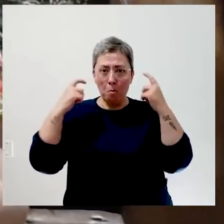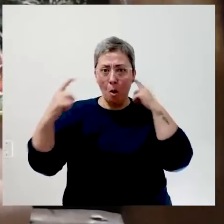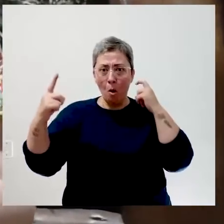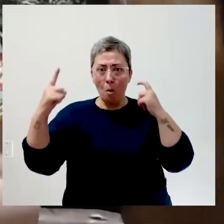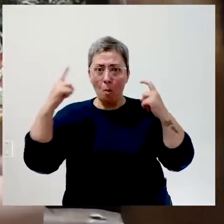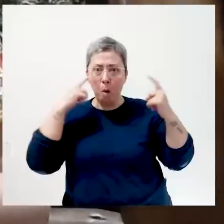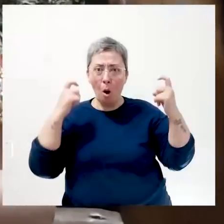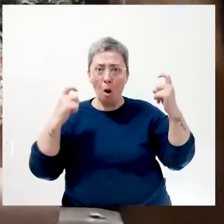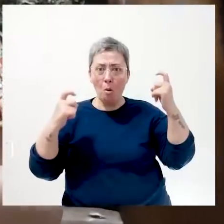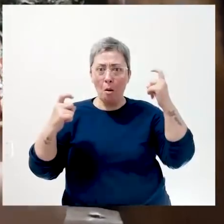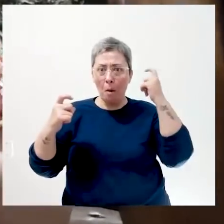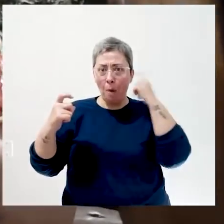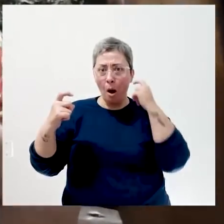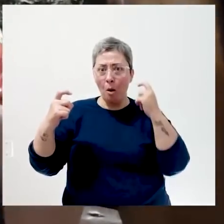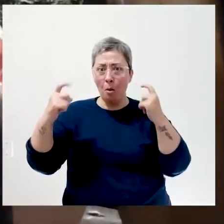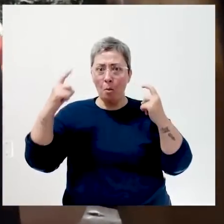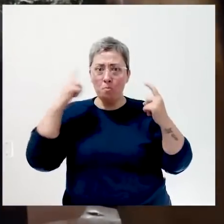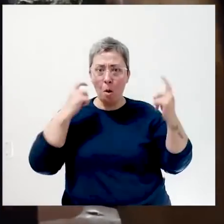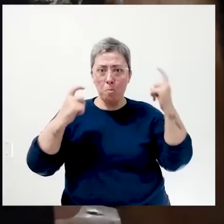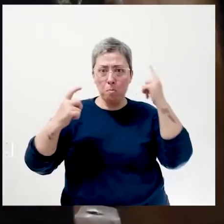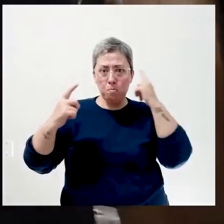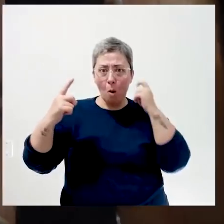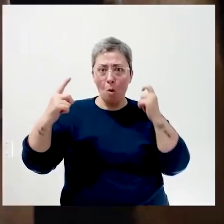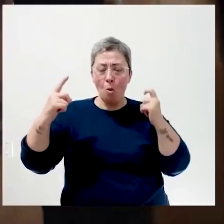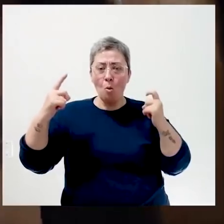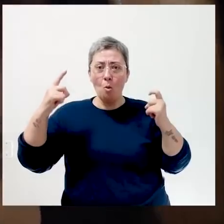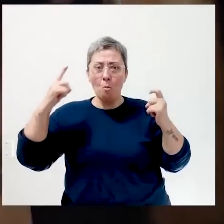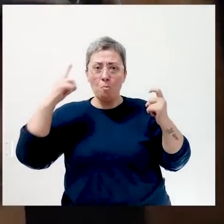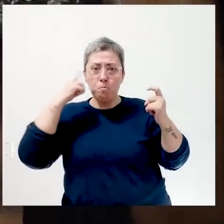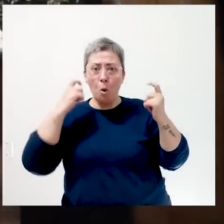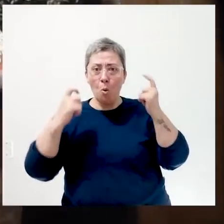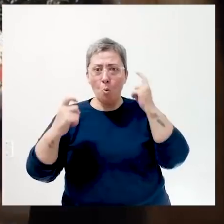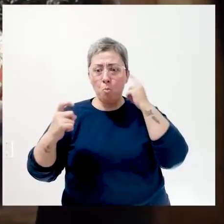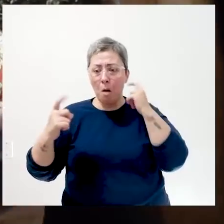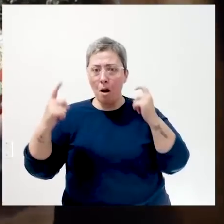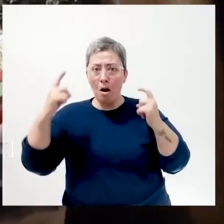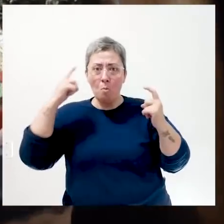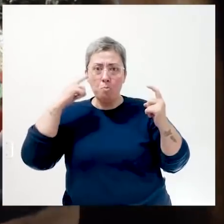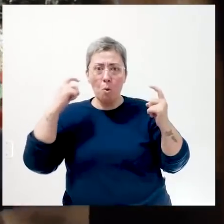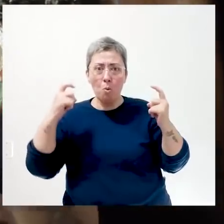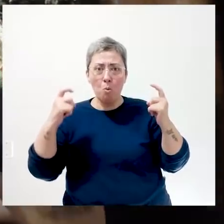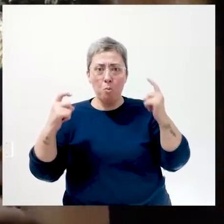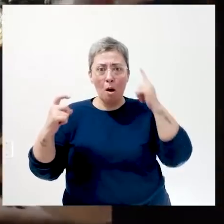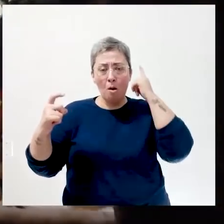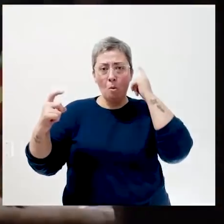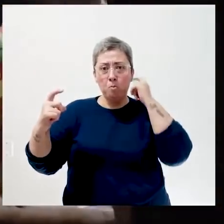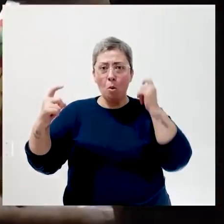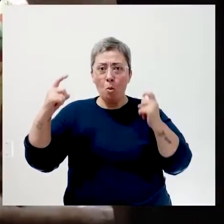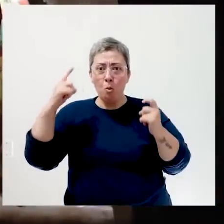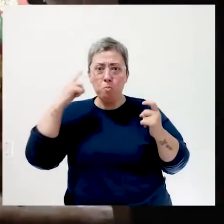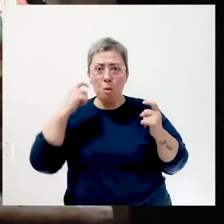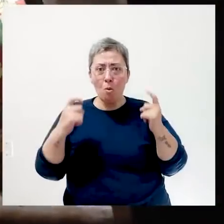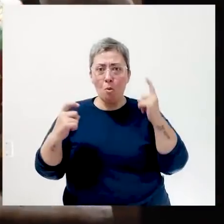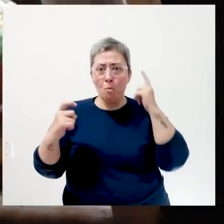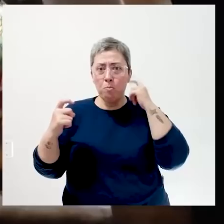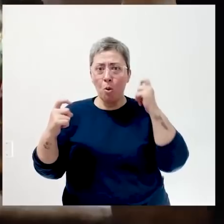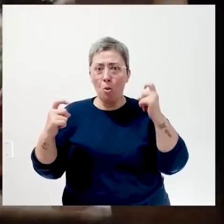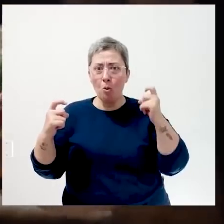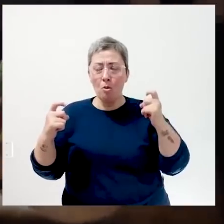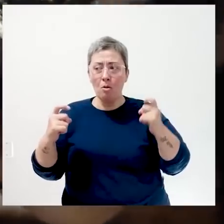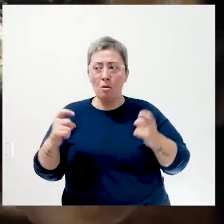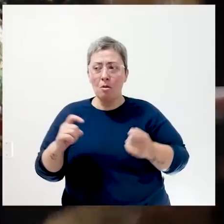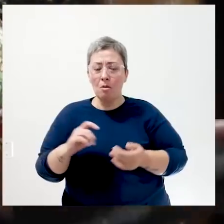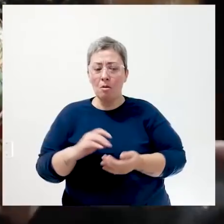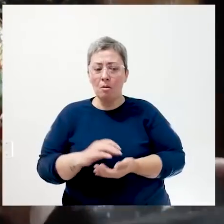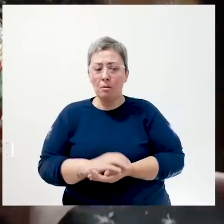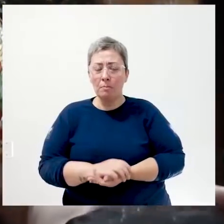Toque, potoque, taque, tiqueque, tiqueque, tumba, tumba, tumba,